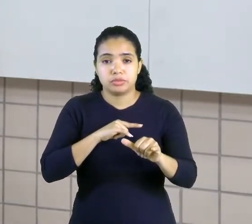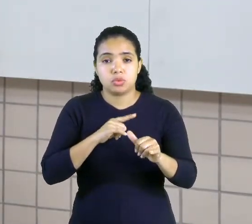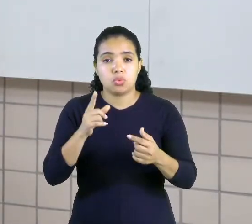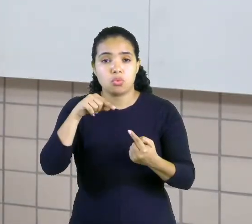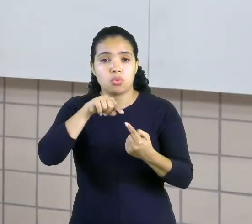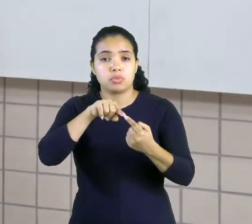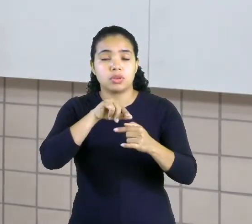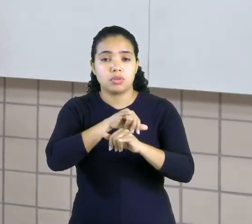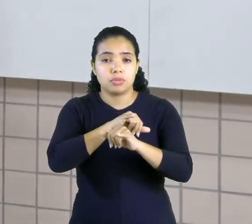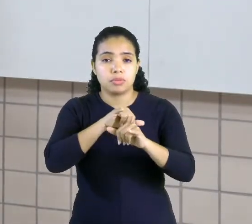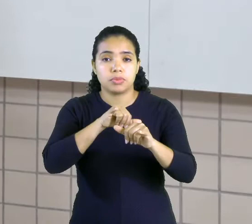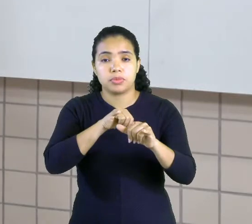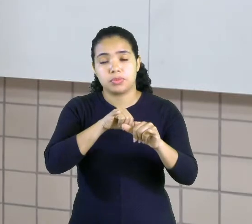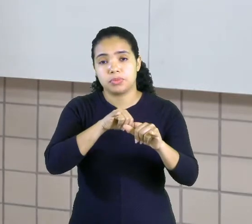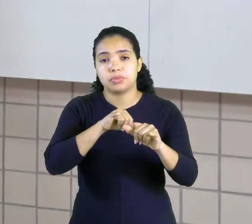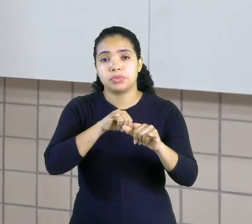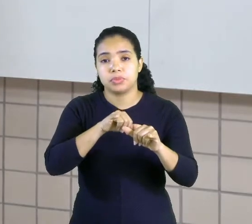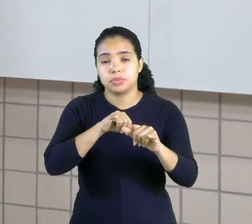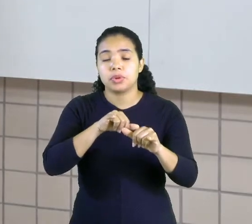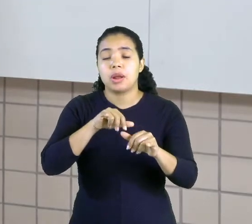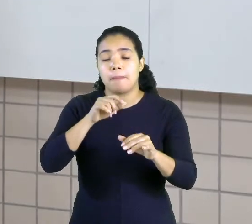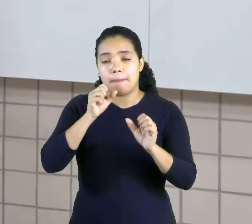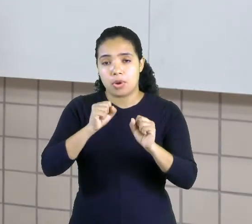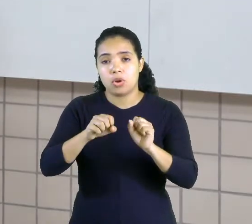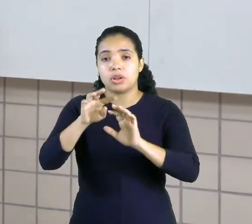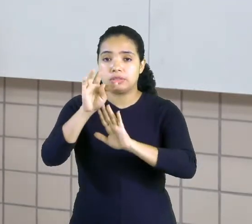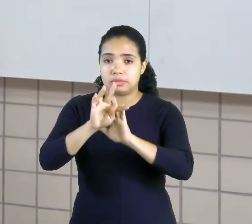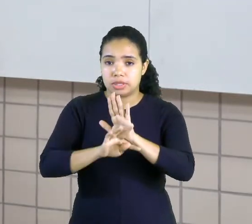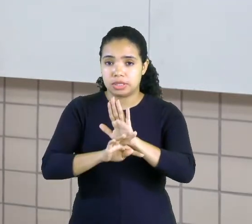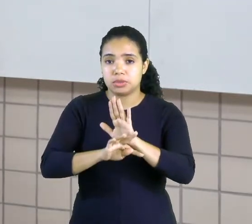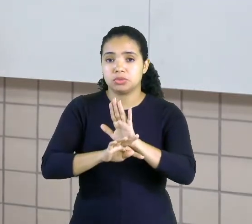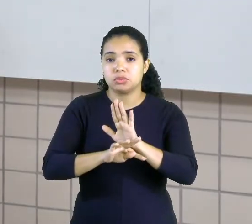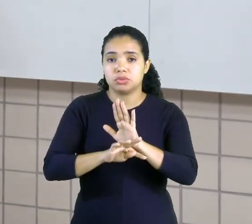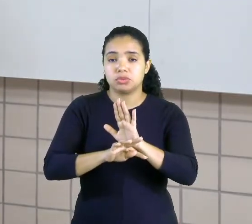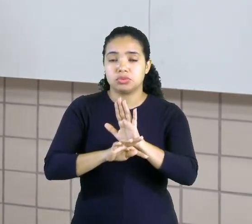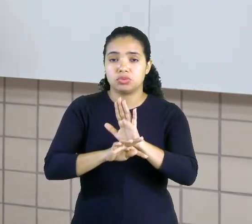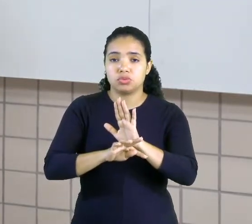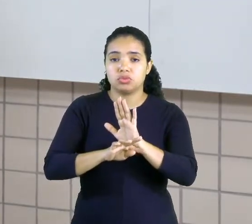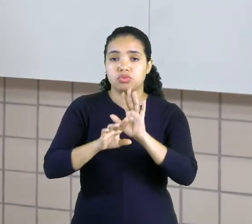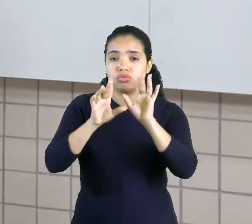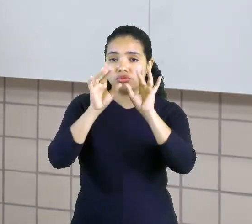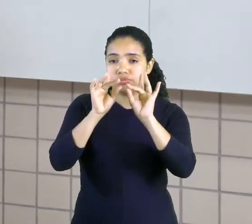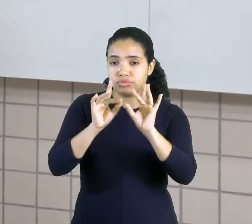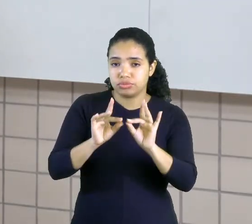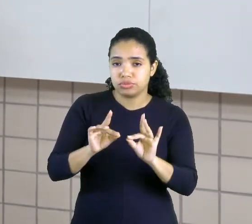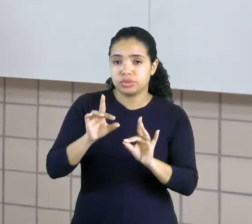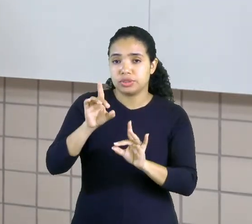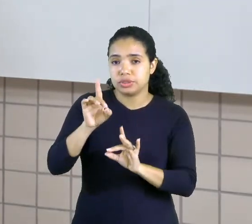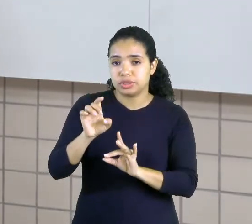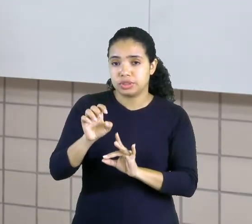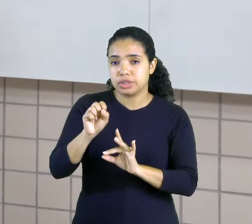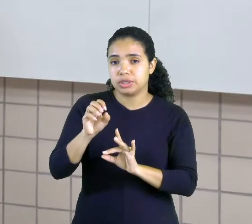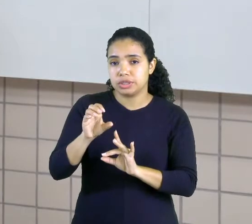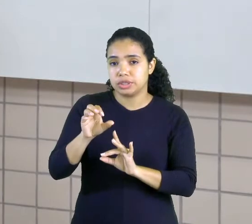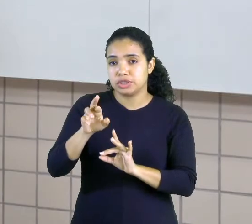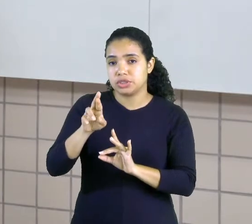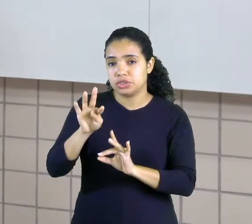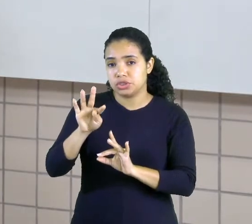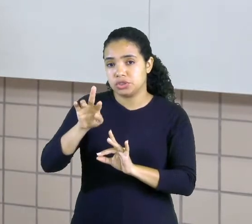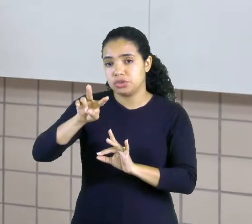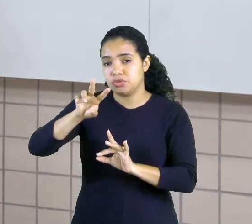informativo e podem ser textos descritivos e narrativos, ao mesmo tempo,